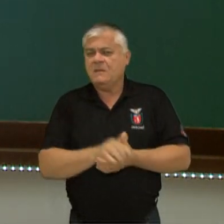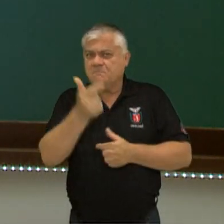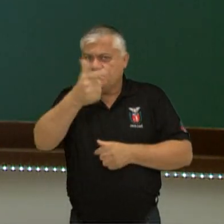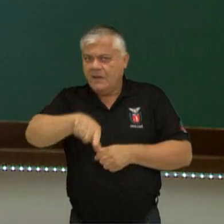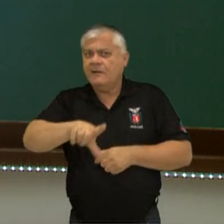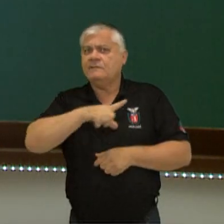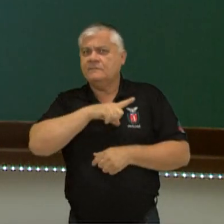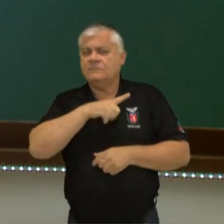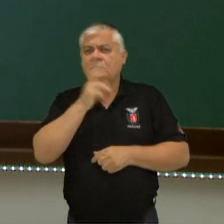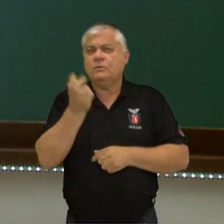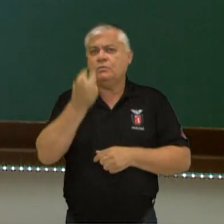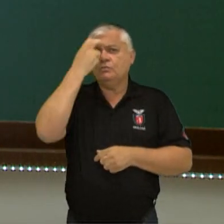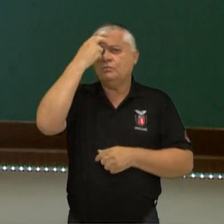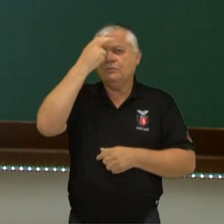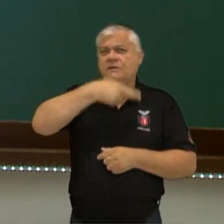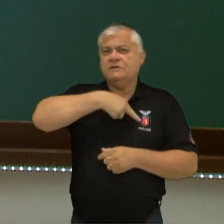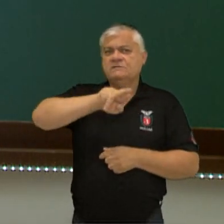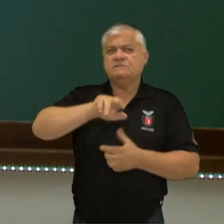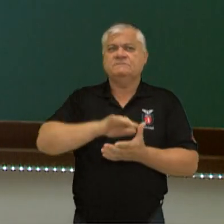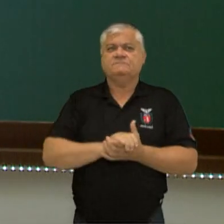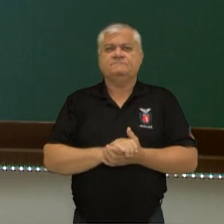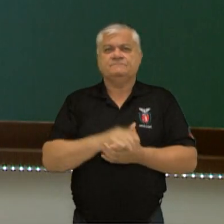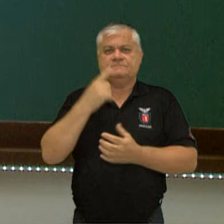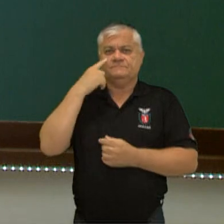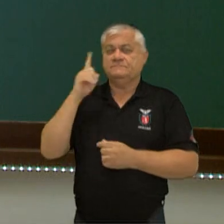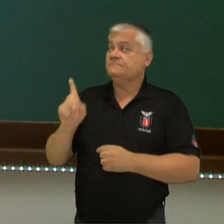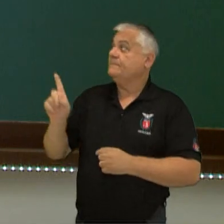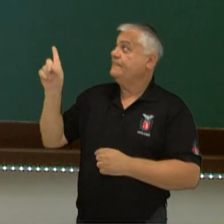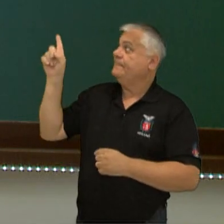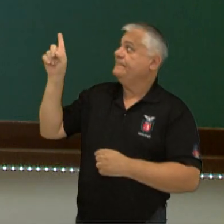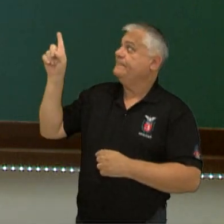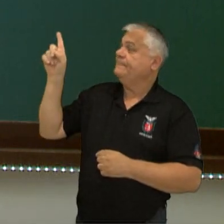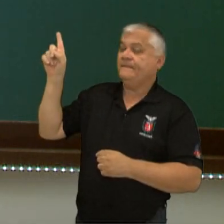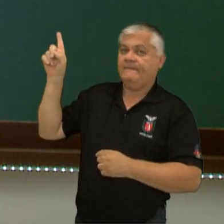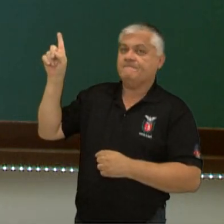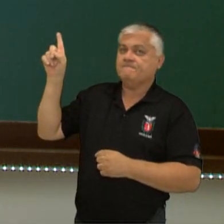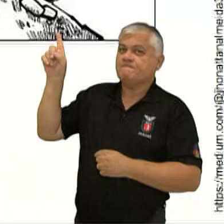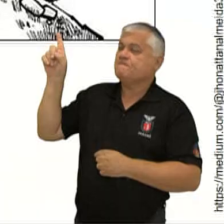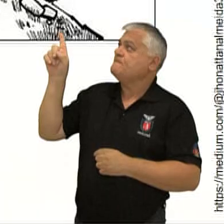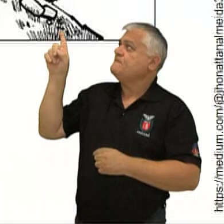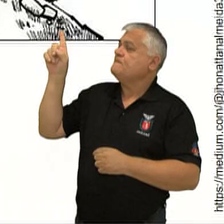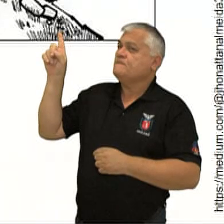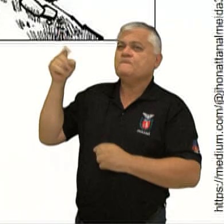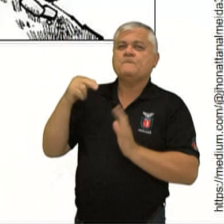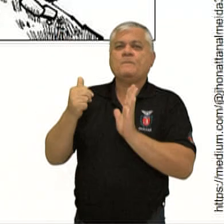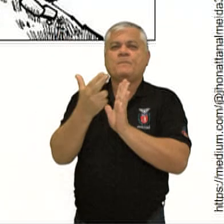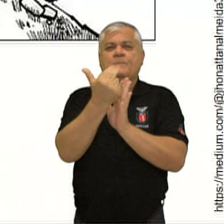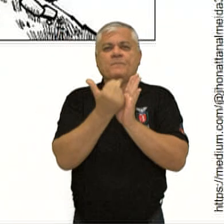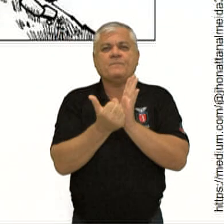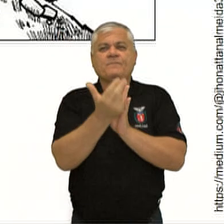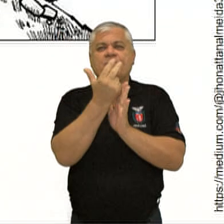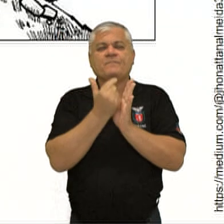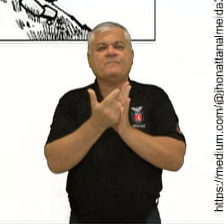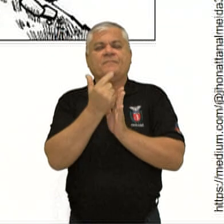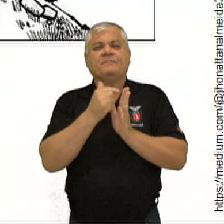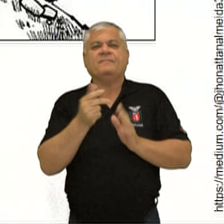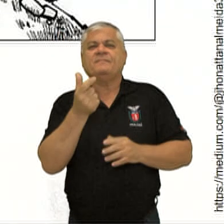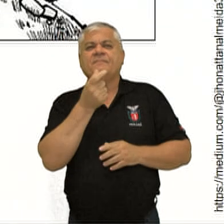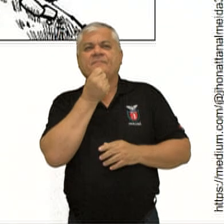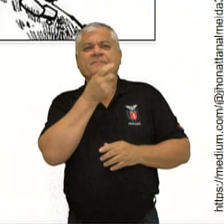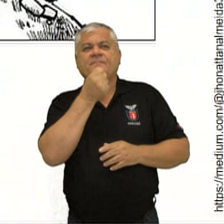mais nas culturas e religiões. Aqui, nessa imagem, nós temos aqui uma charge, uma